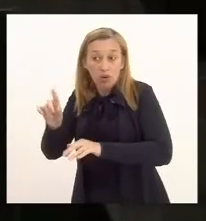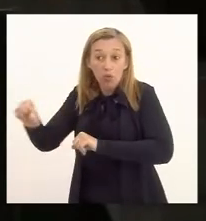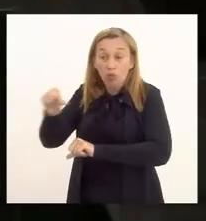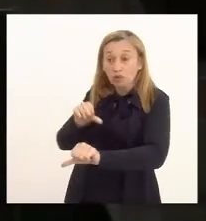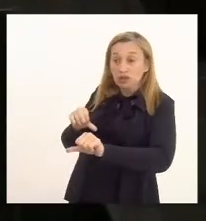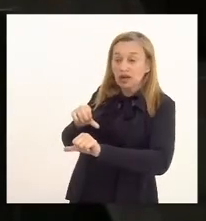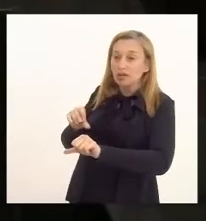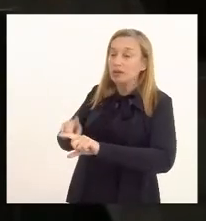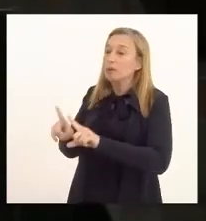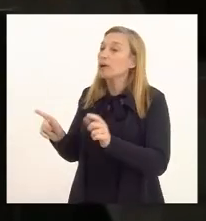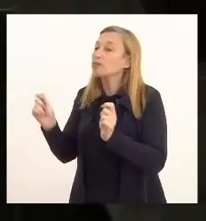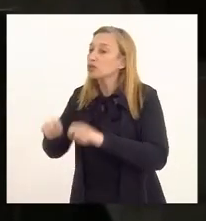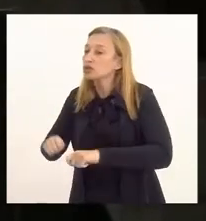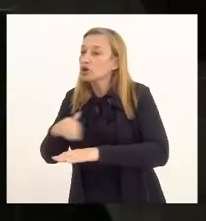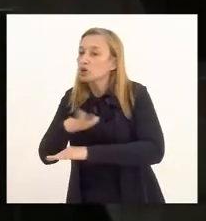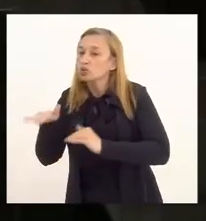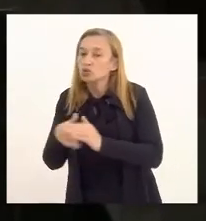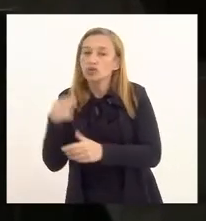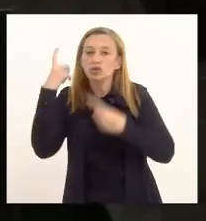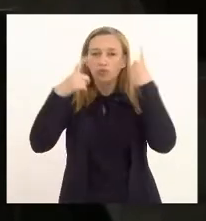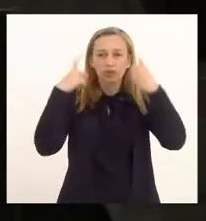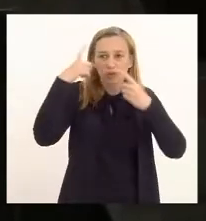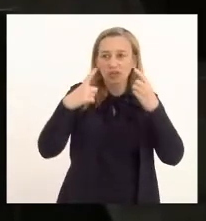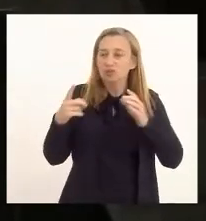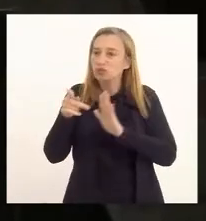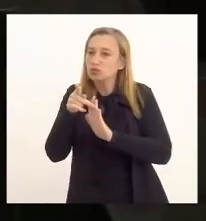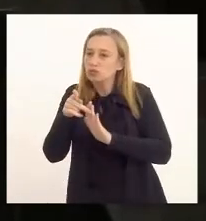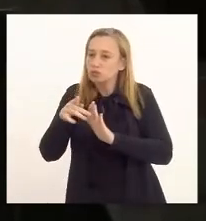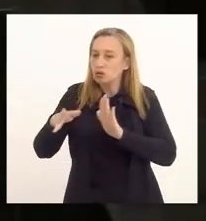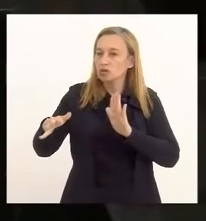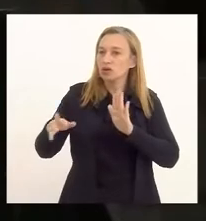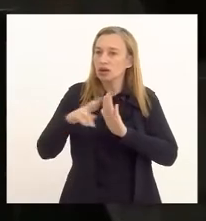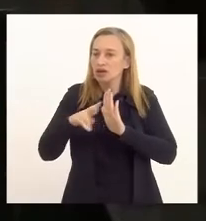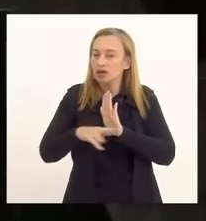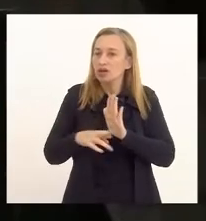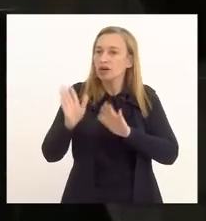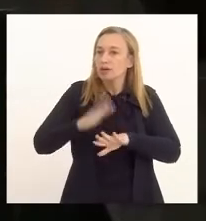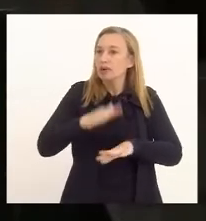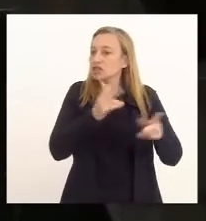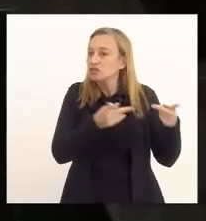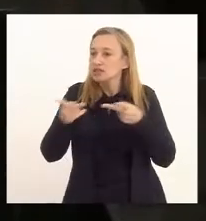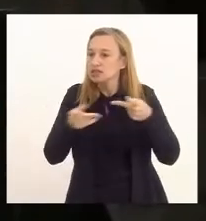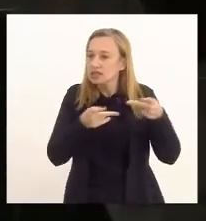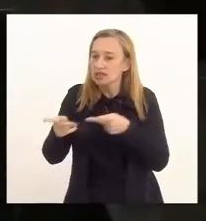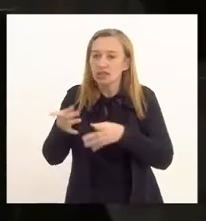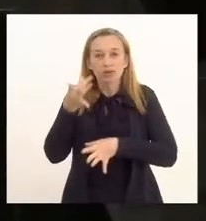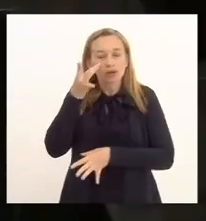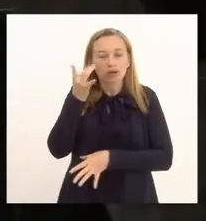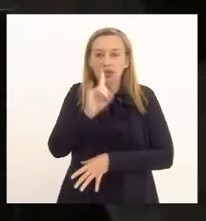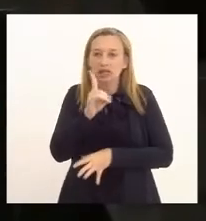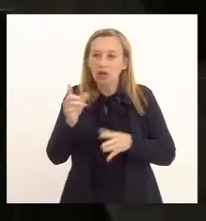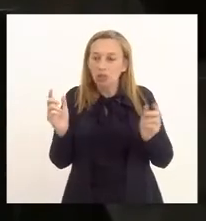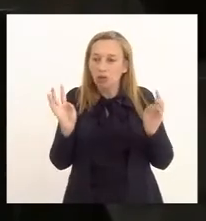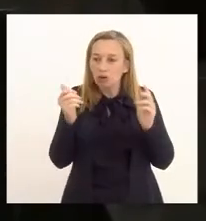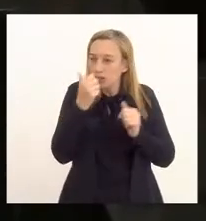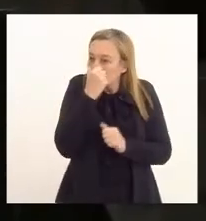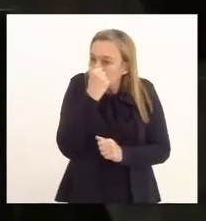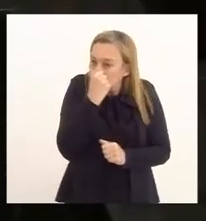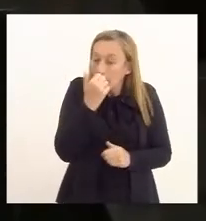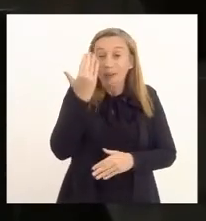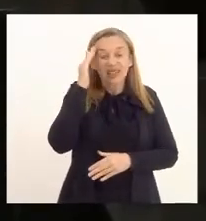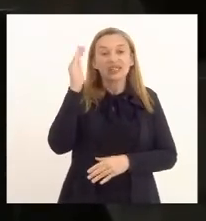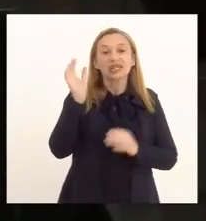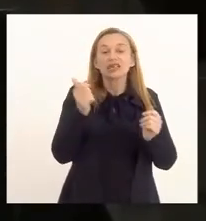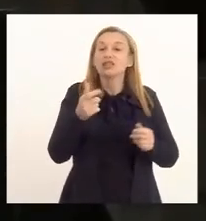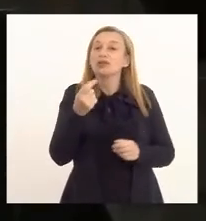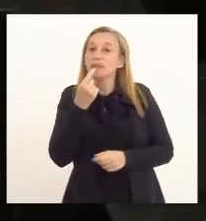assim tem sido possível, com todas as preocupações de protocolo, fazer cada vez mais visitas presenciais, sem aglomerar, para entender de perto,